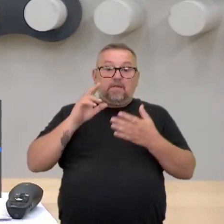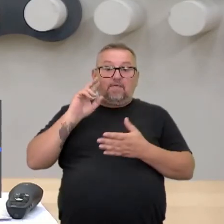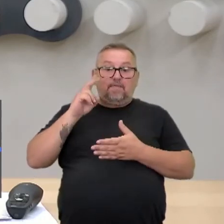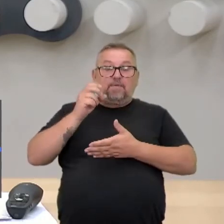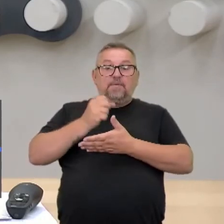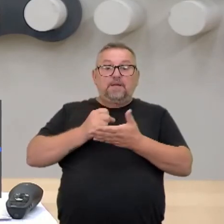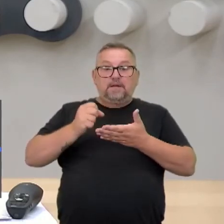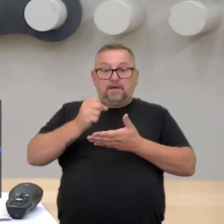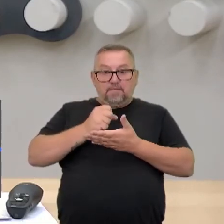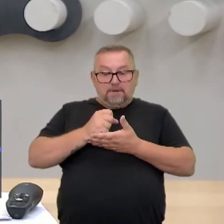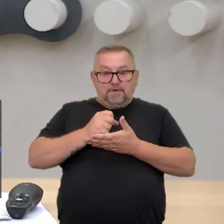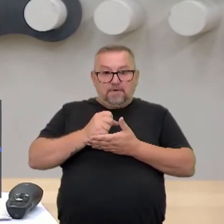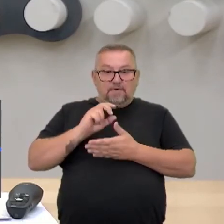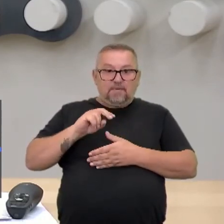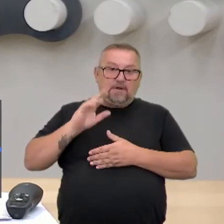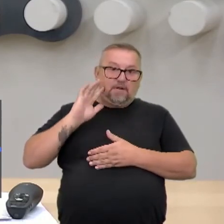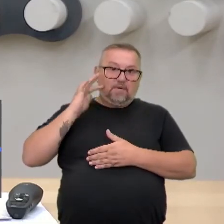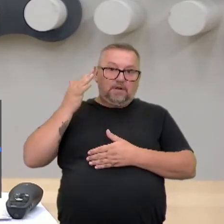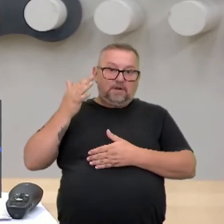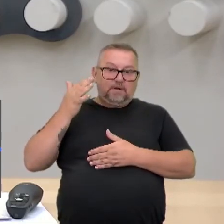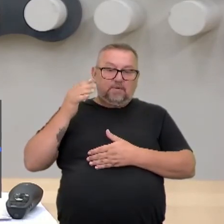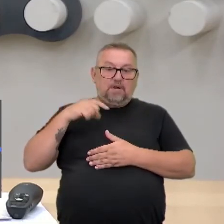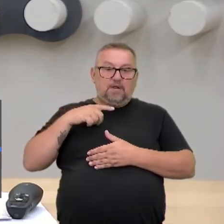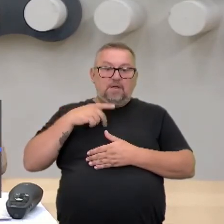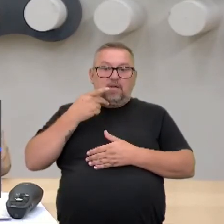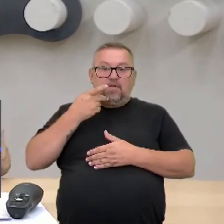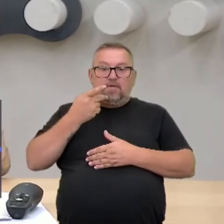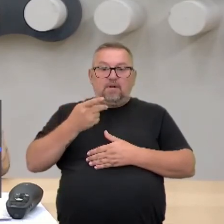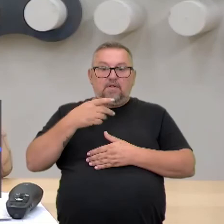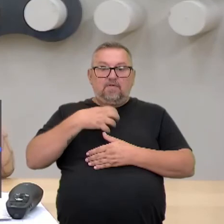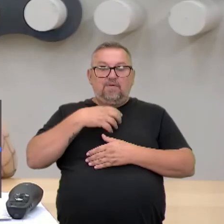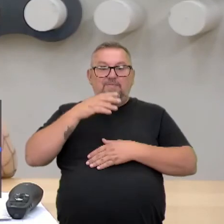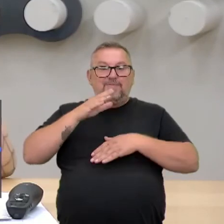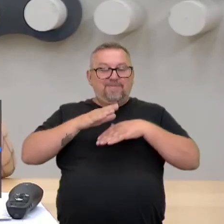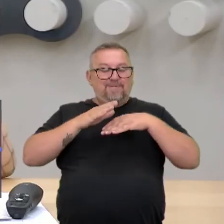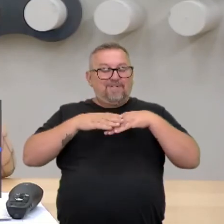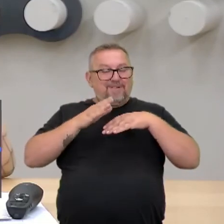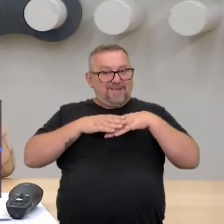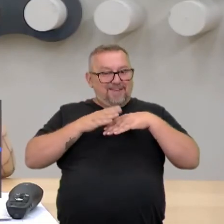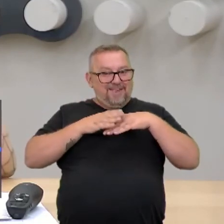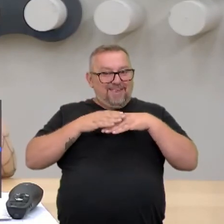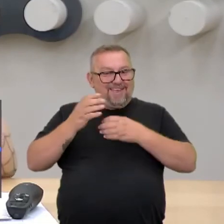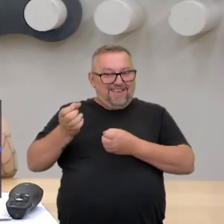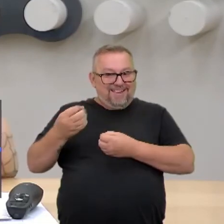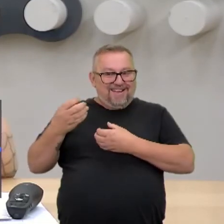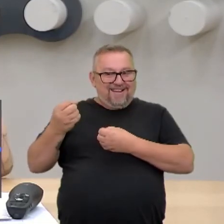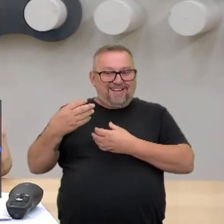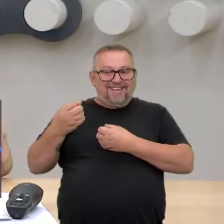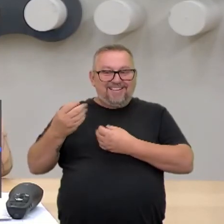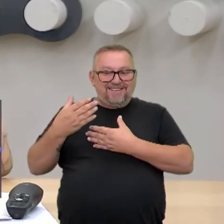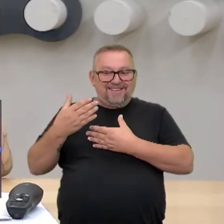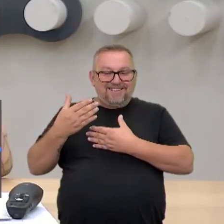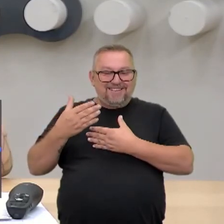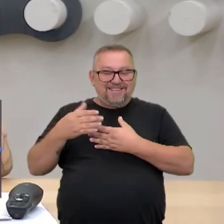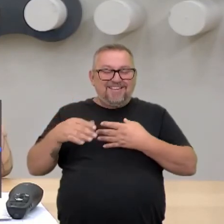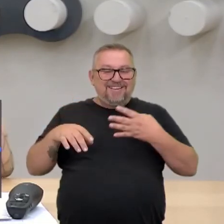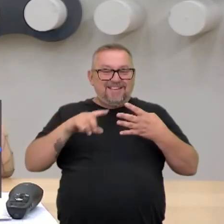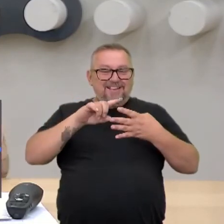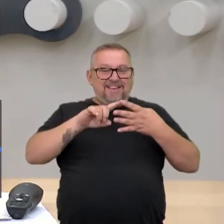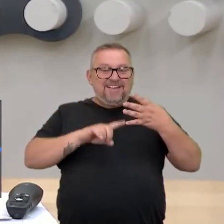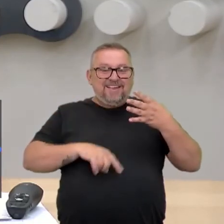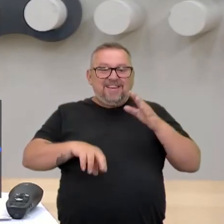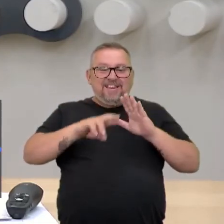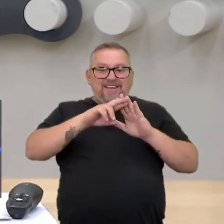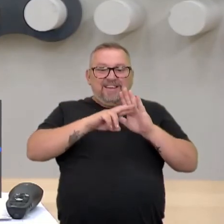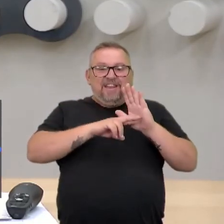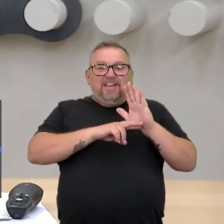o basicamente o pior de carta tá fazendo gente a dando tipo de um manual para a gente o manual de quatro regras em que